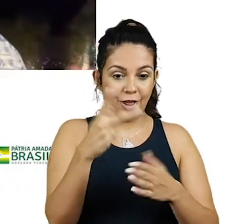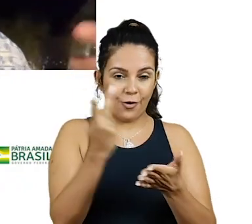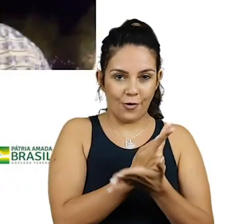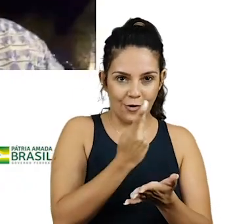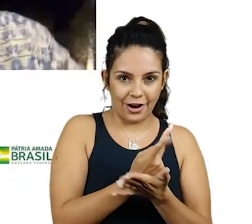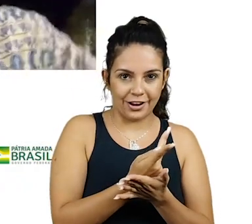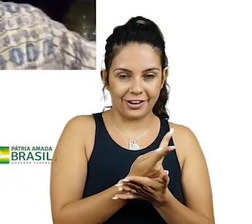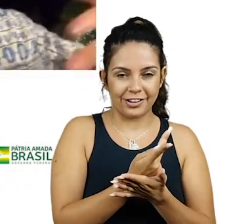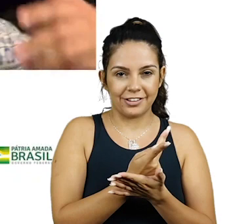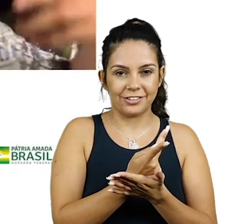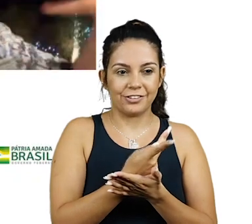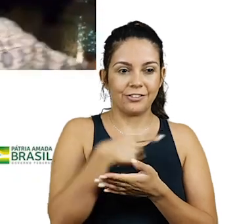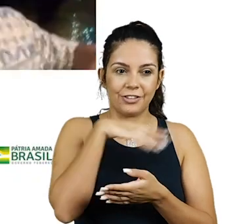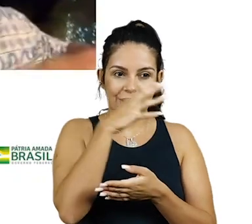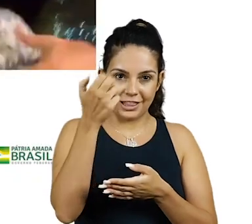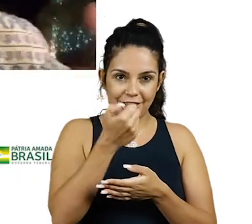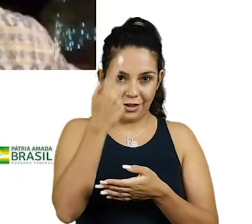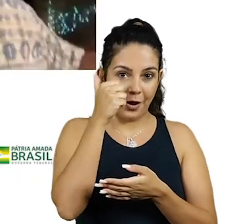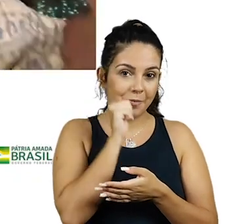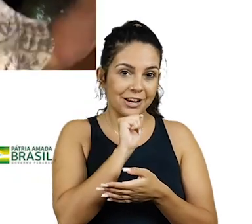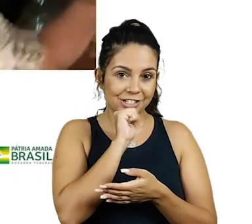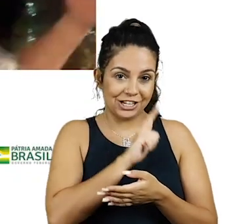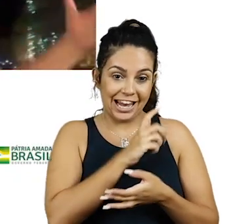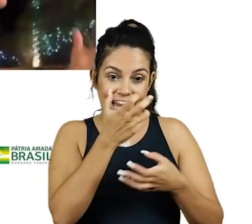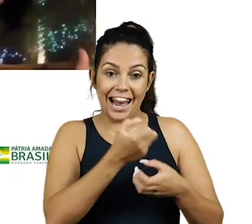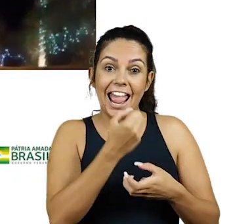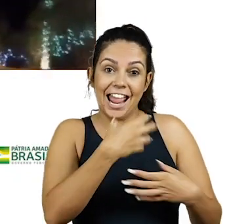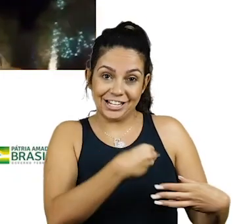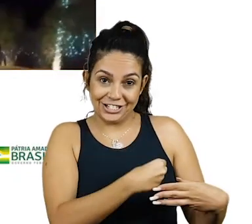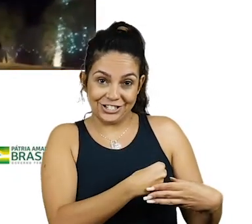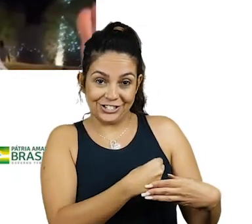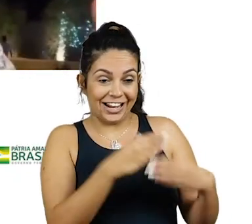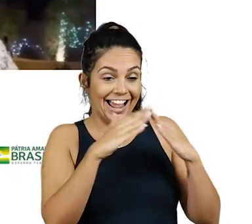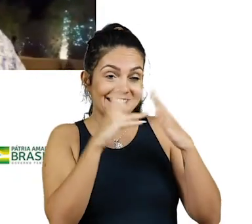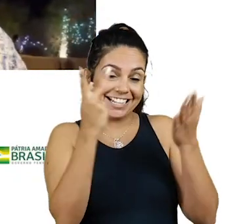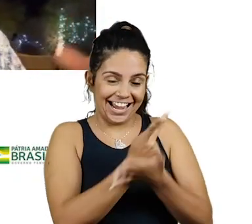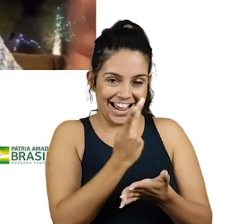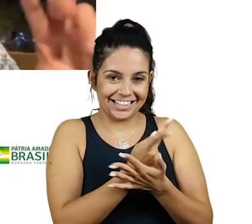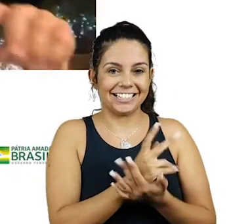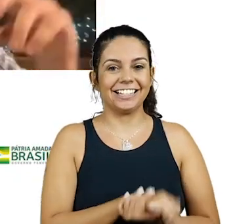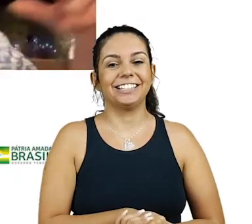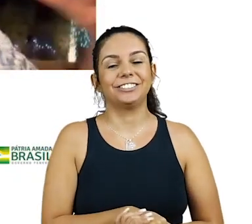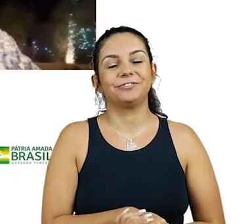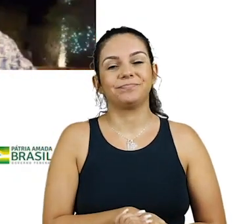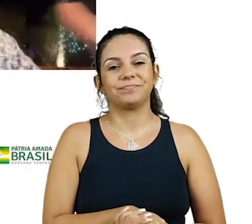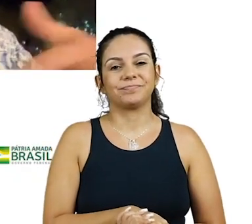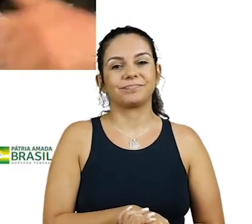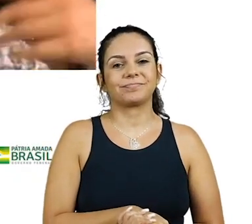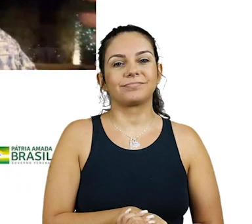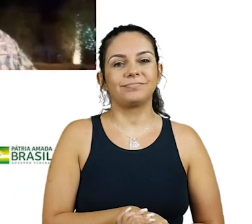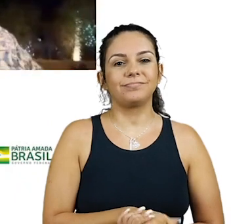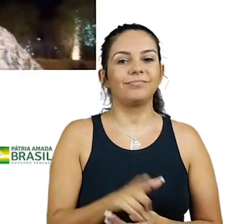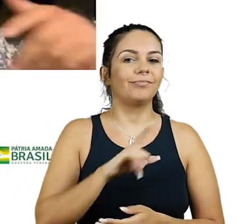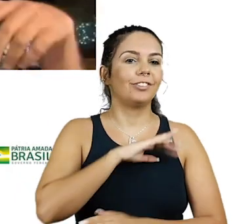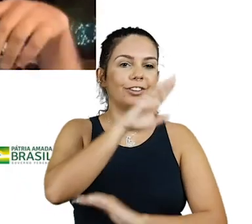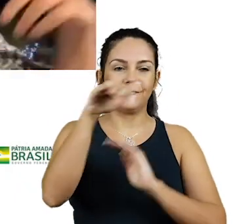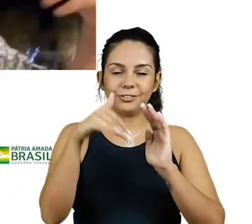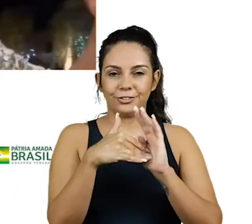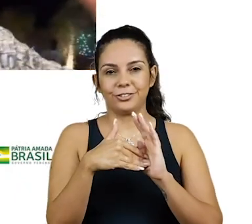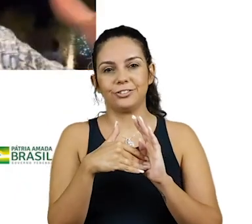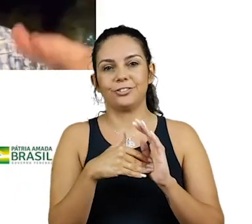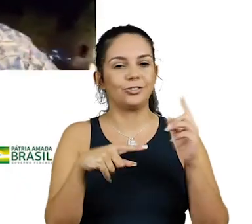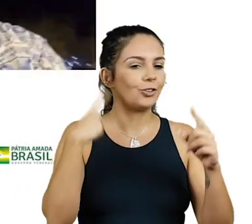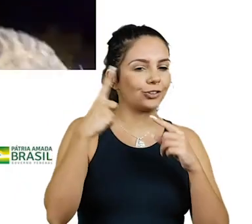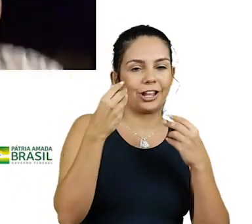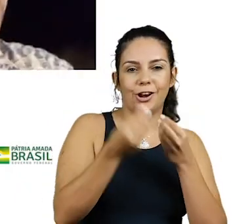errado, que ela foi tirar o leite, que era uma mãe que tinha muito leite, tinha um recém-nascido em casa, estava doando, tem toda uma elucubração. Que